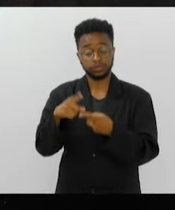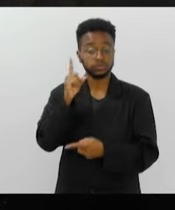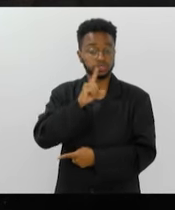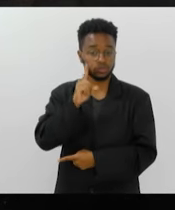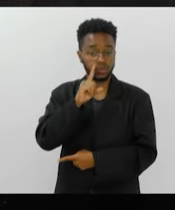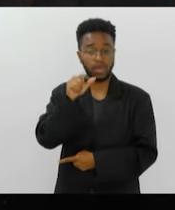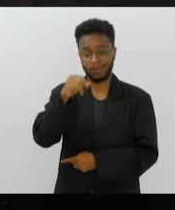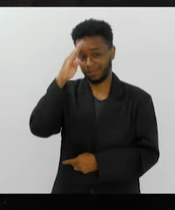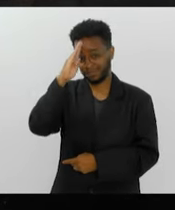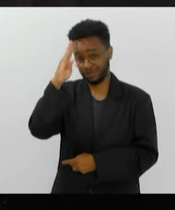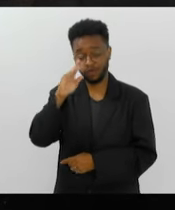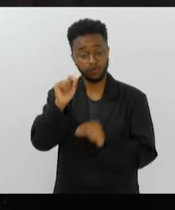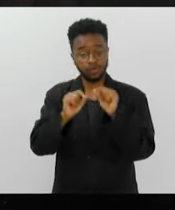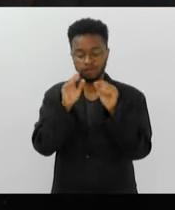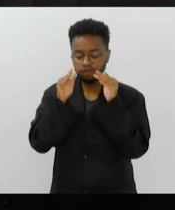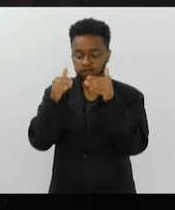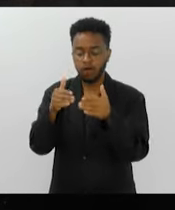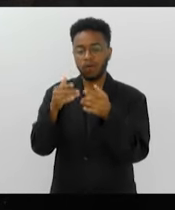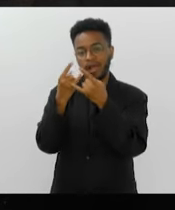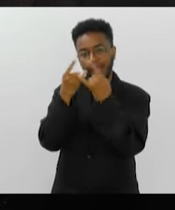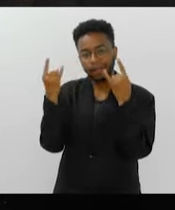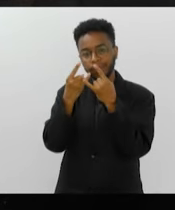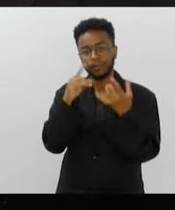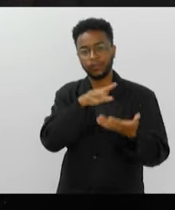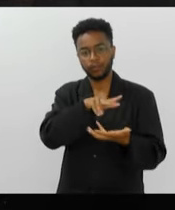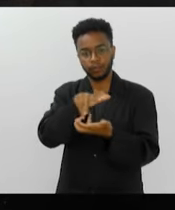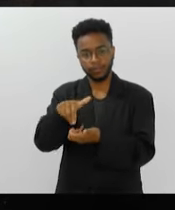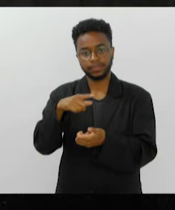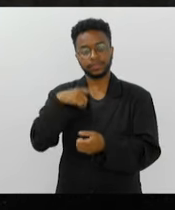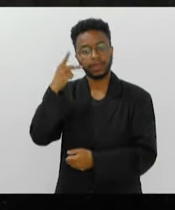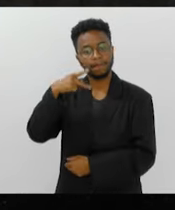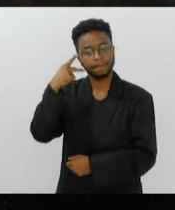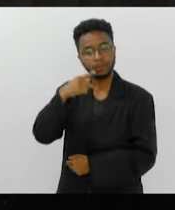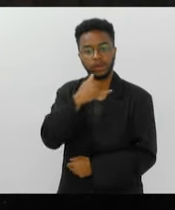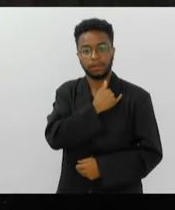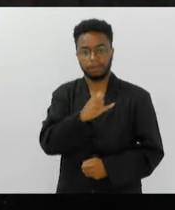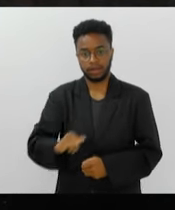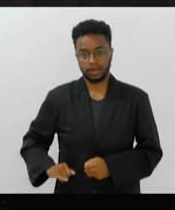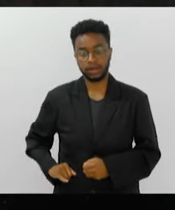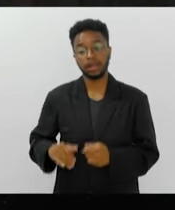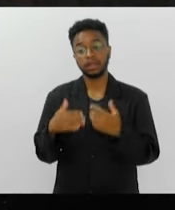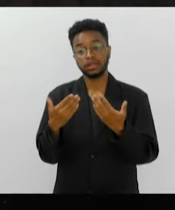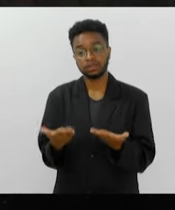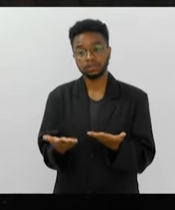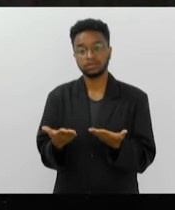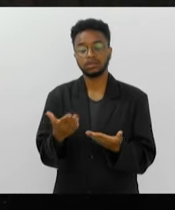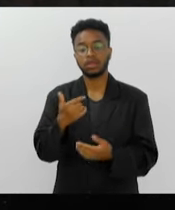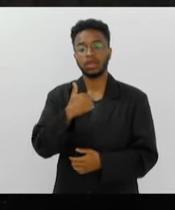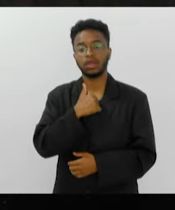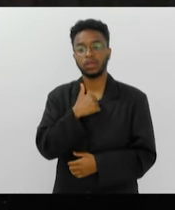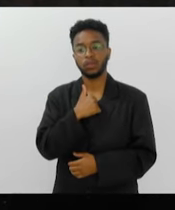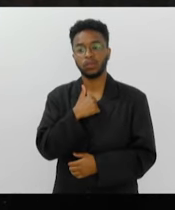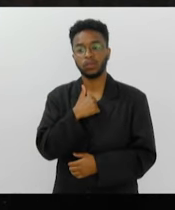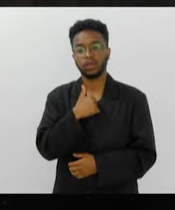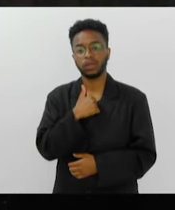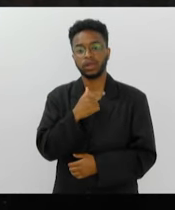centro do capitalismo internacional com a sua política imperialista e eu tenho muito